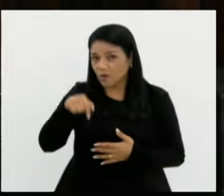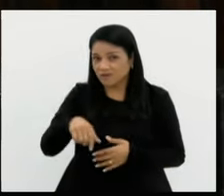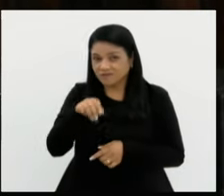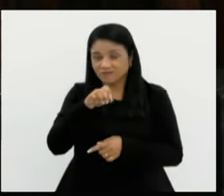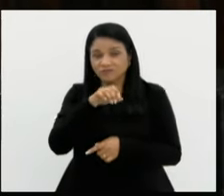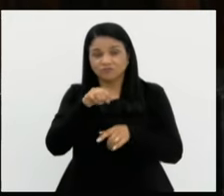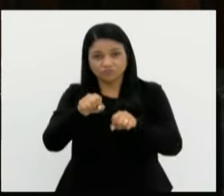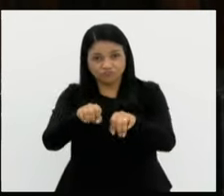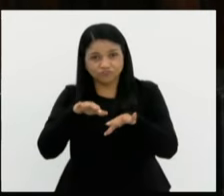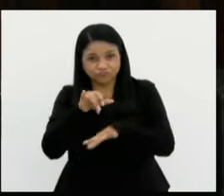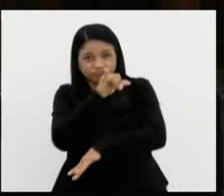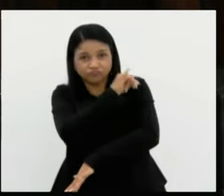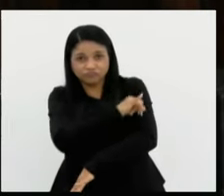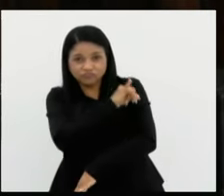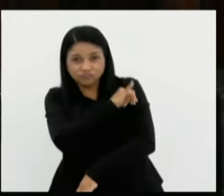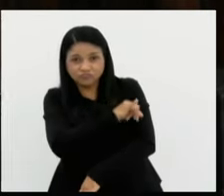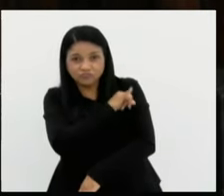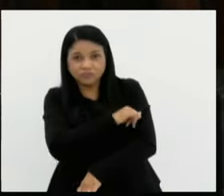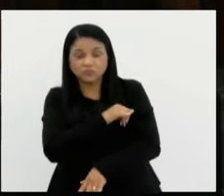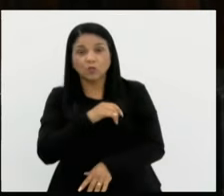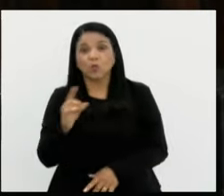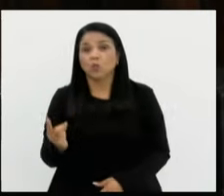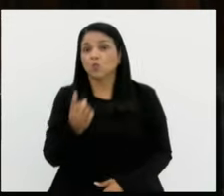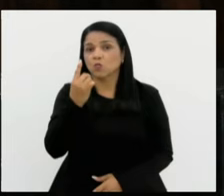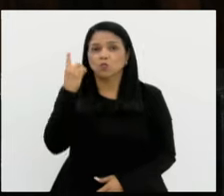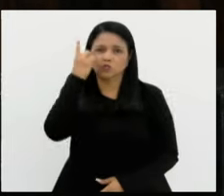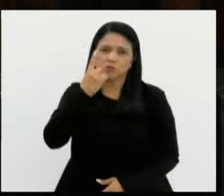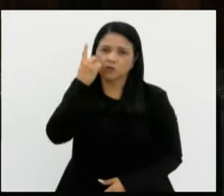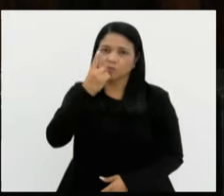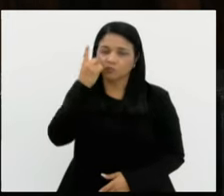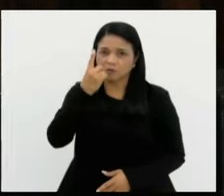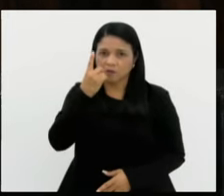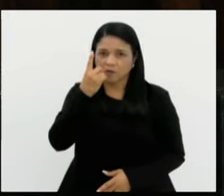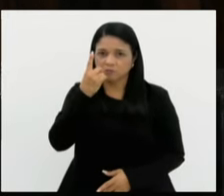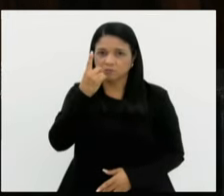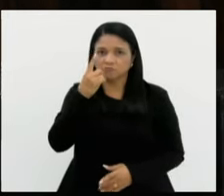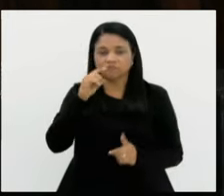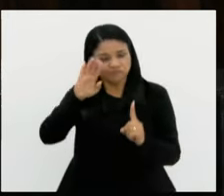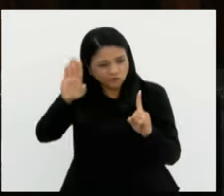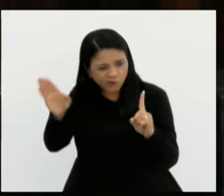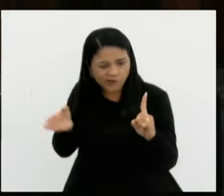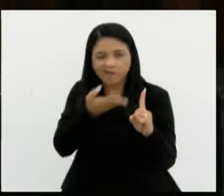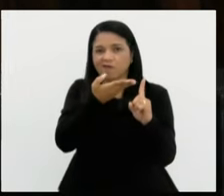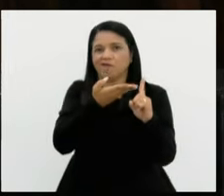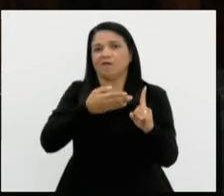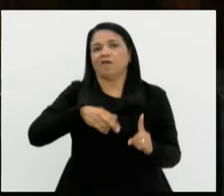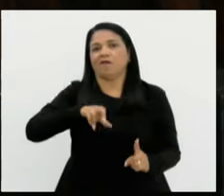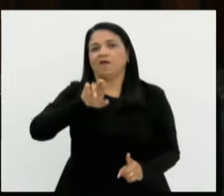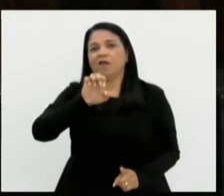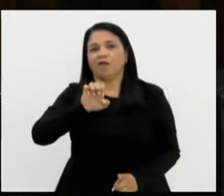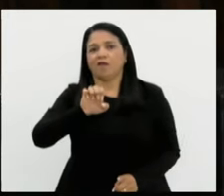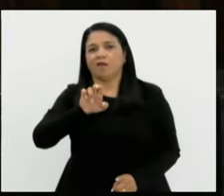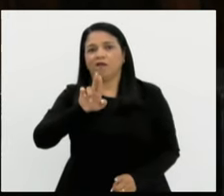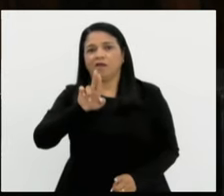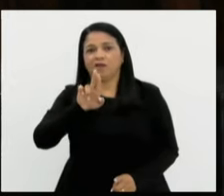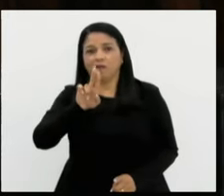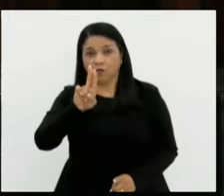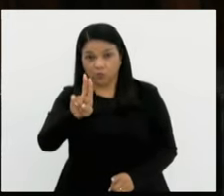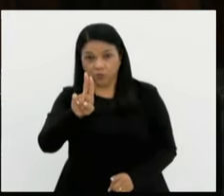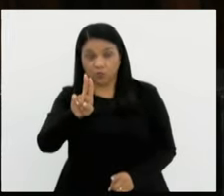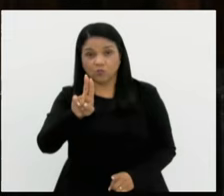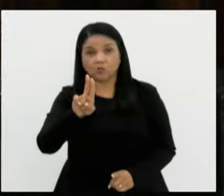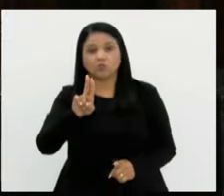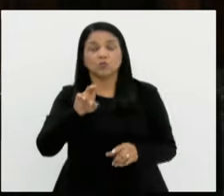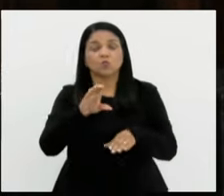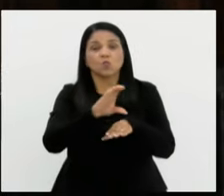um deputado foi sumariamente levado à condição de réu no Conselho de Ética, independente,